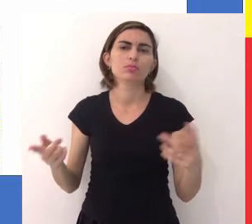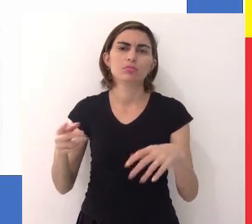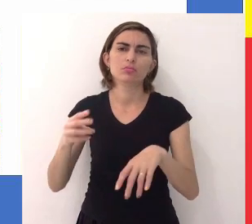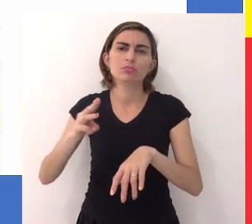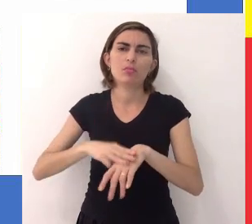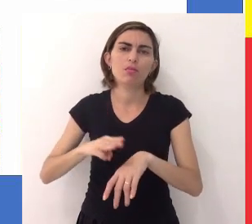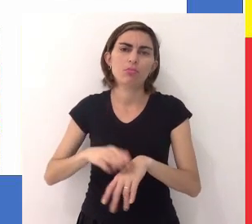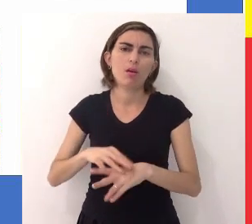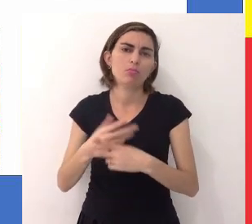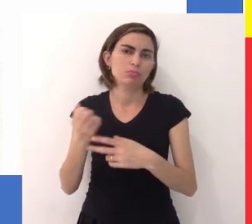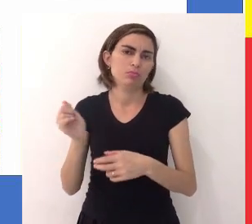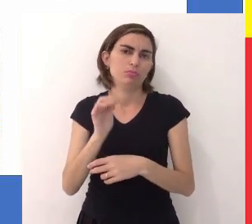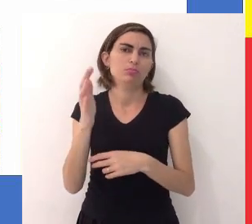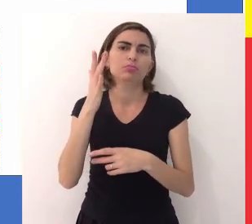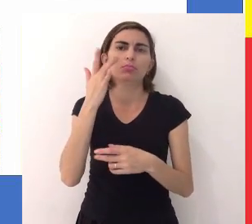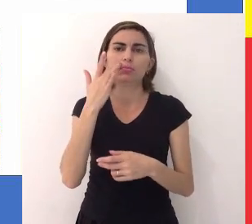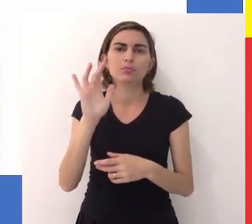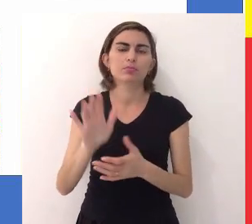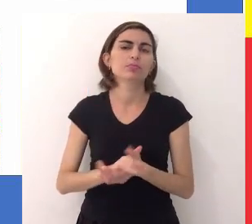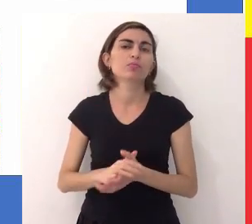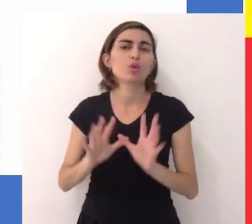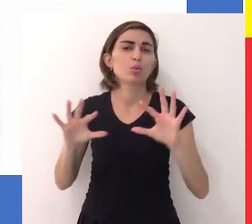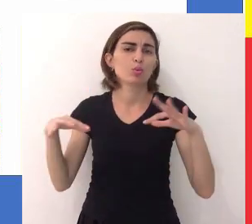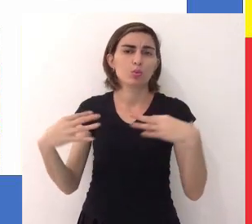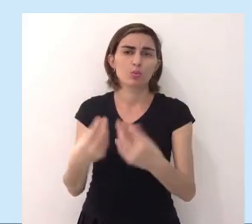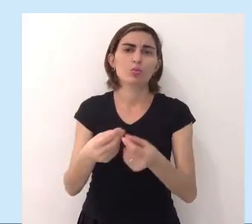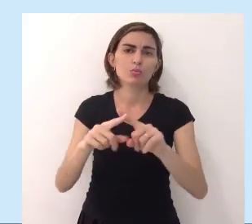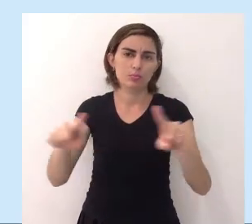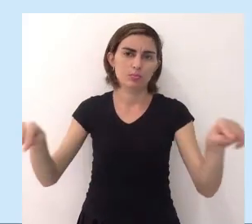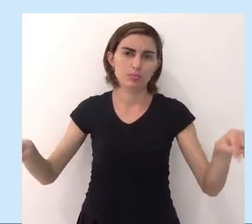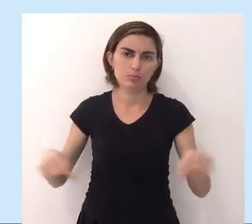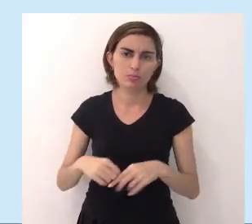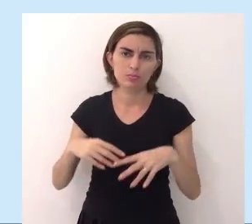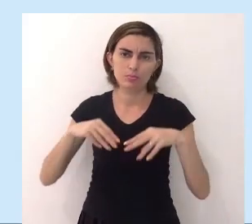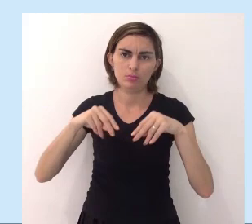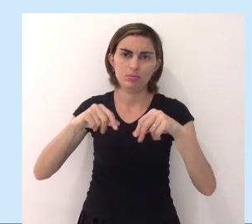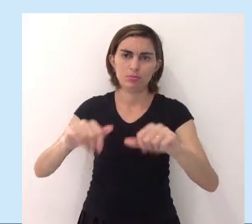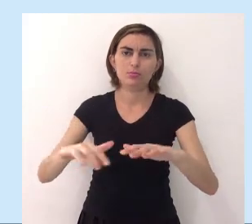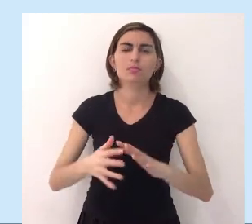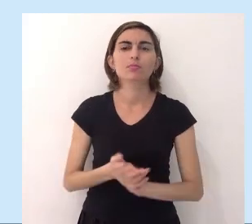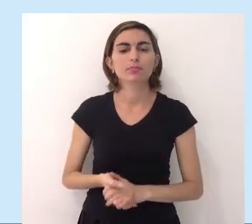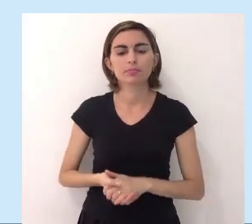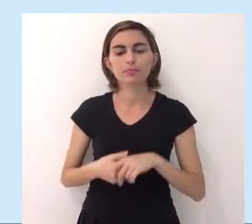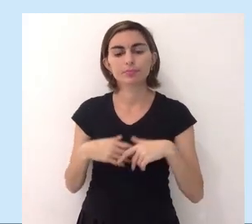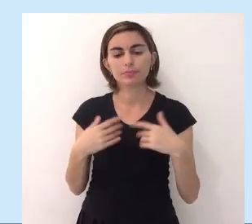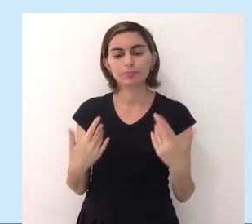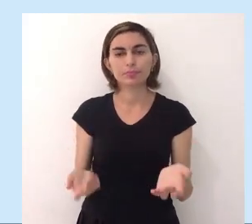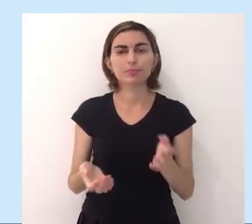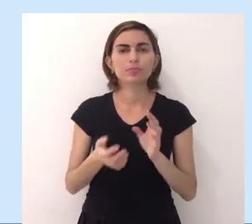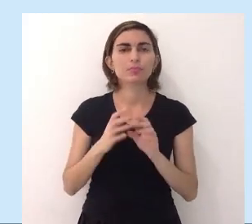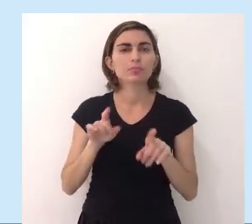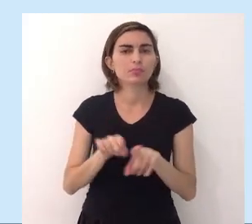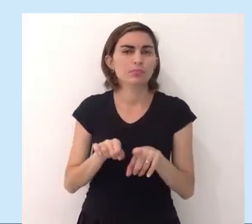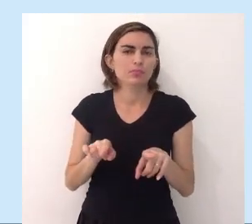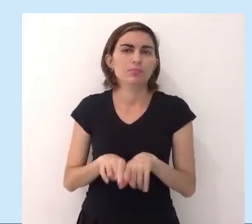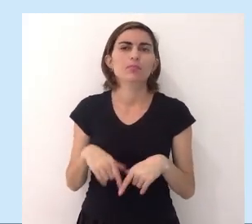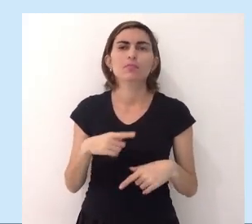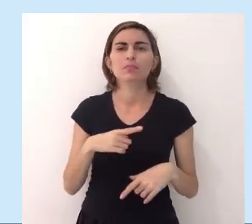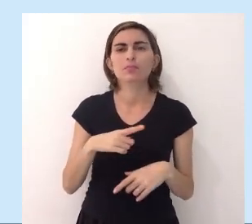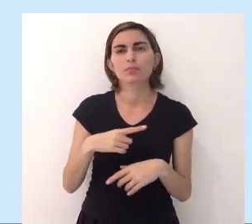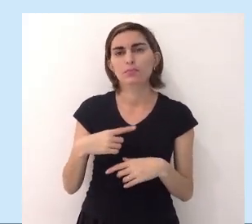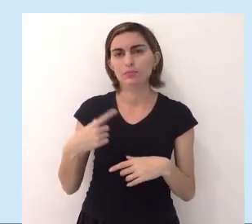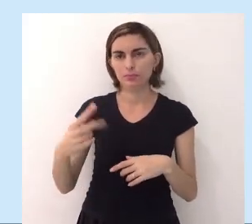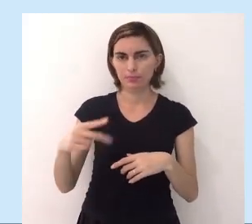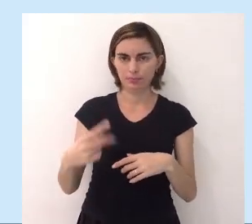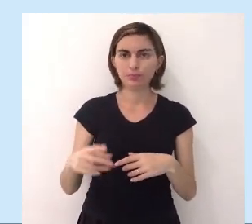prata, e também explorar todo o território. Ok, gente? Vamos lá. A gente vai ter, por